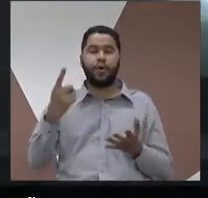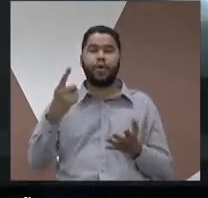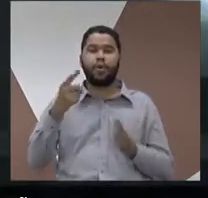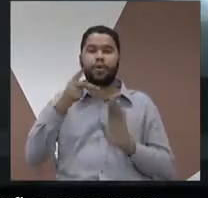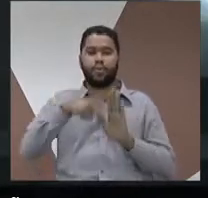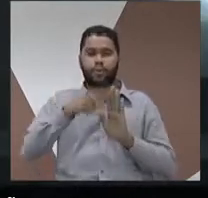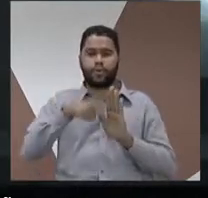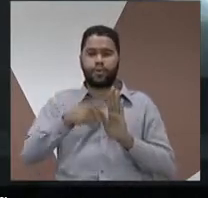projeto,